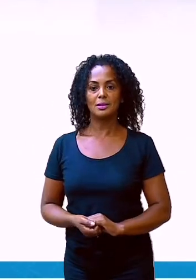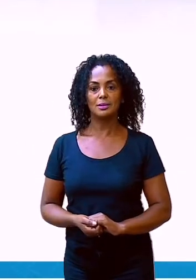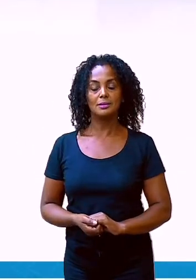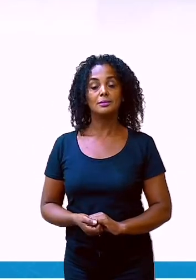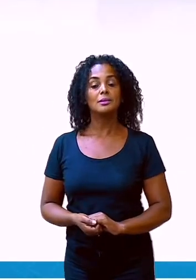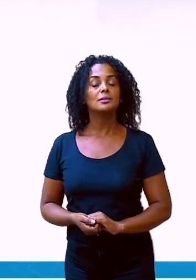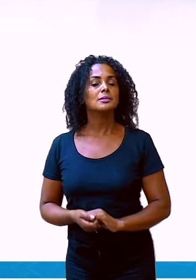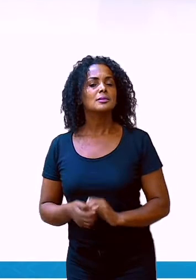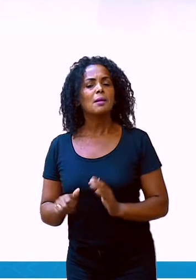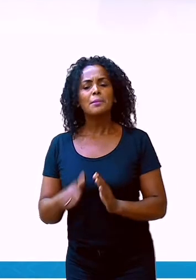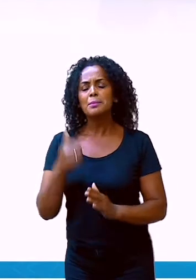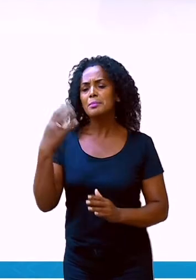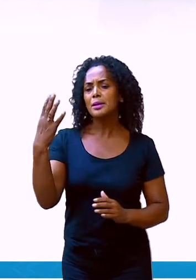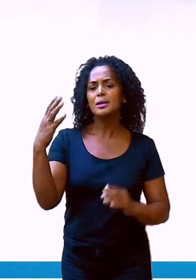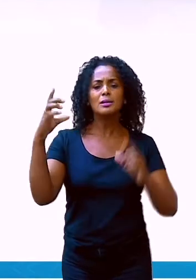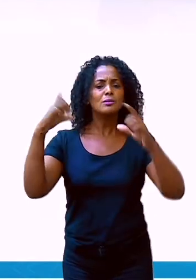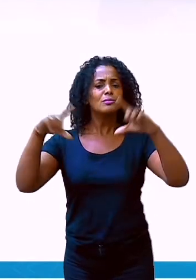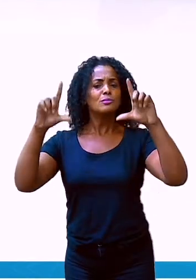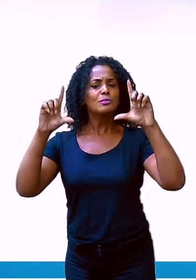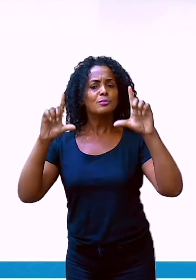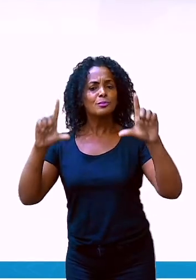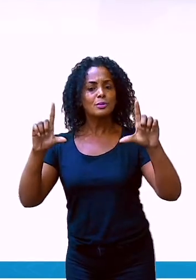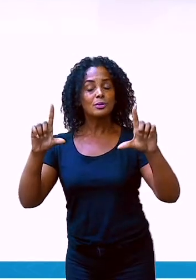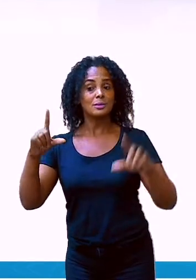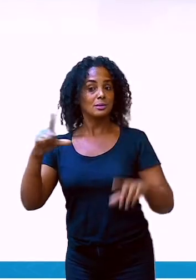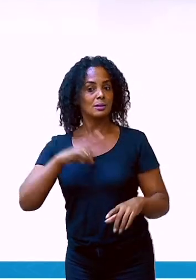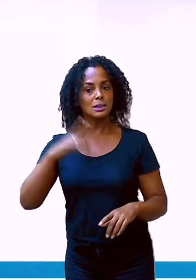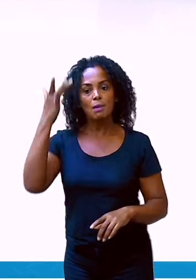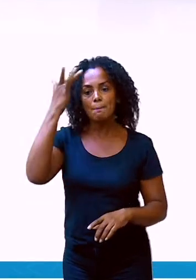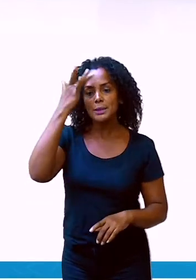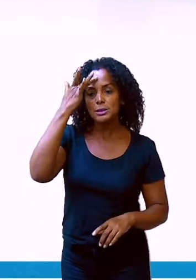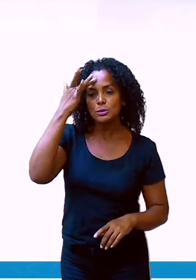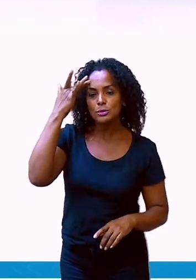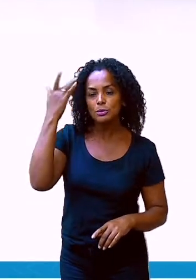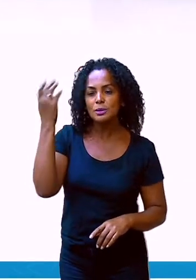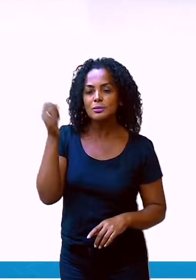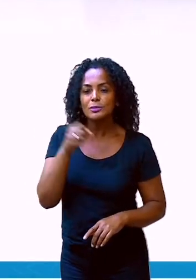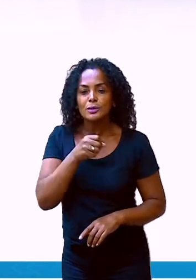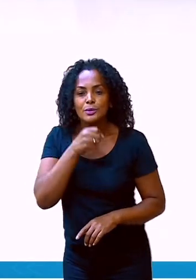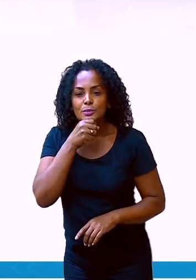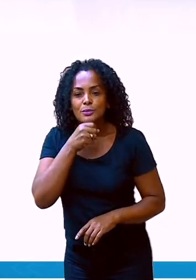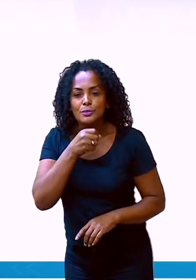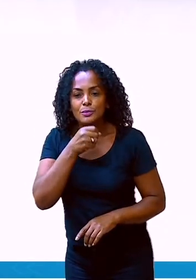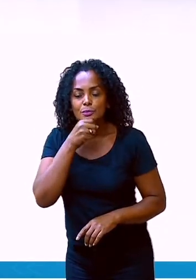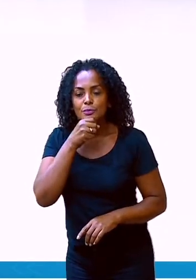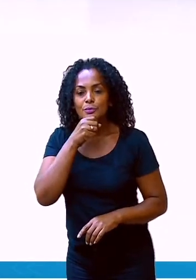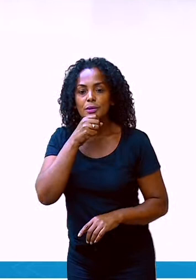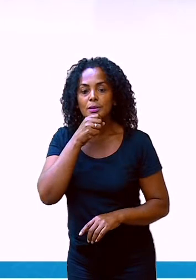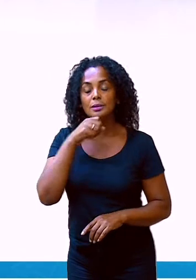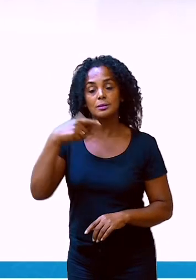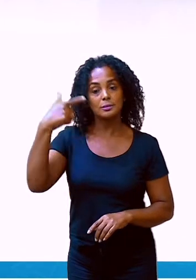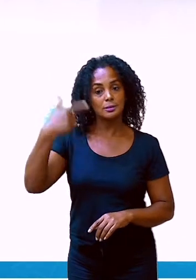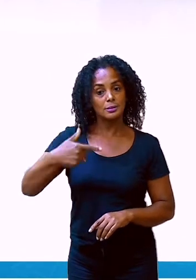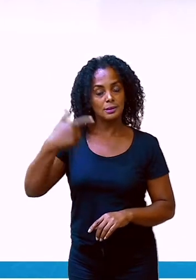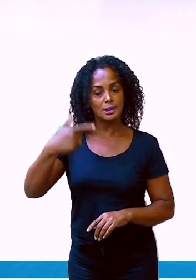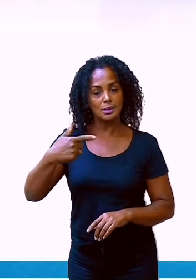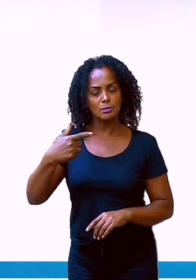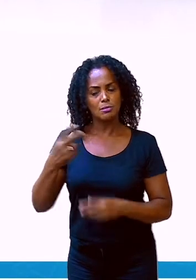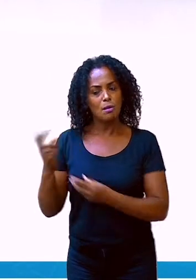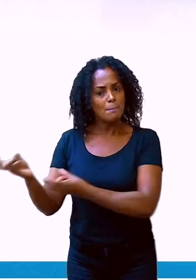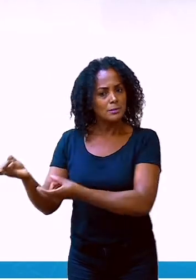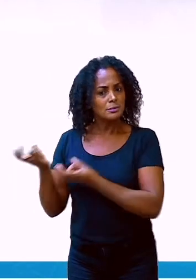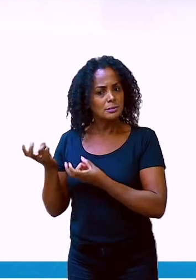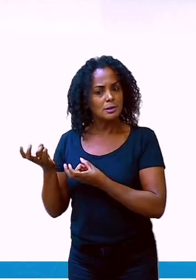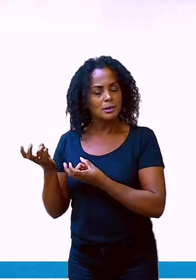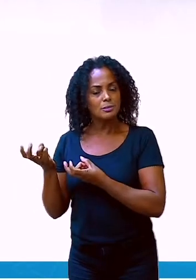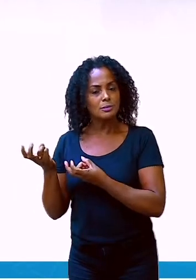Na primeira imagem, nós temos uma pessoa idosa. Na segunda imagem, observem,